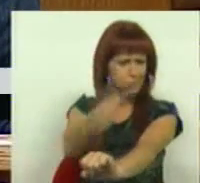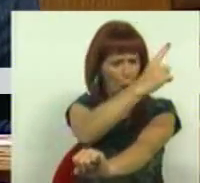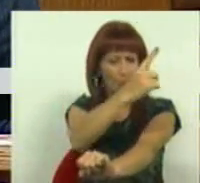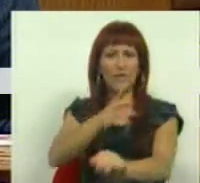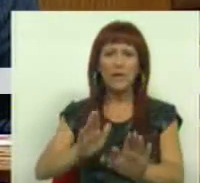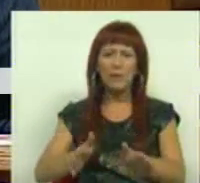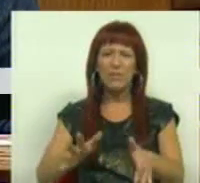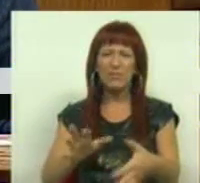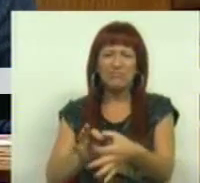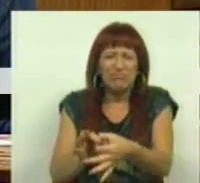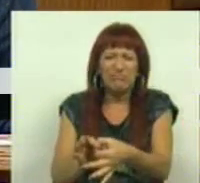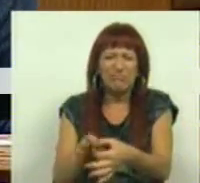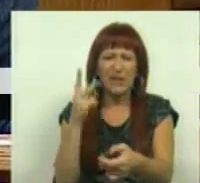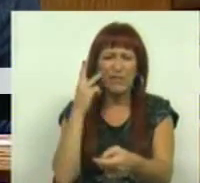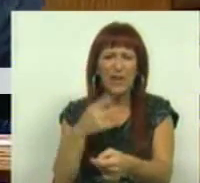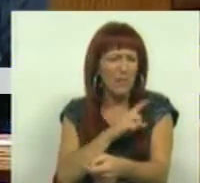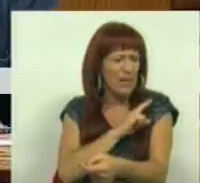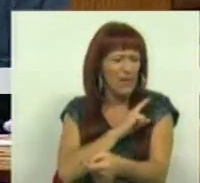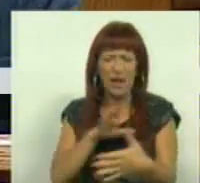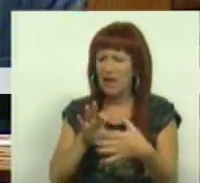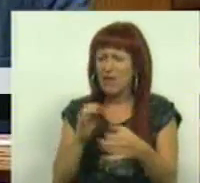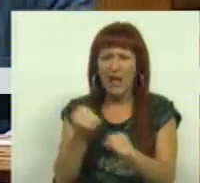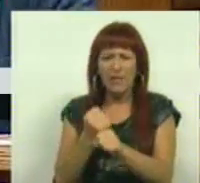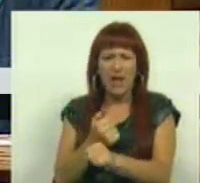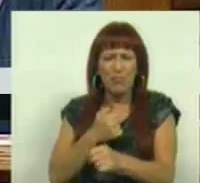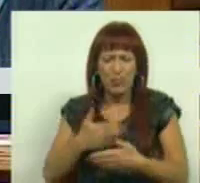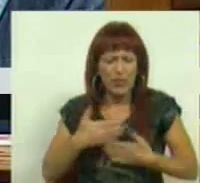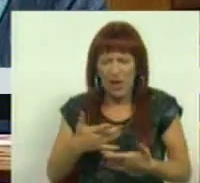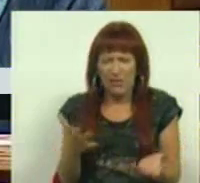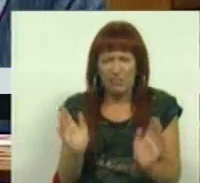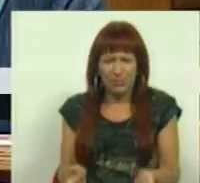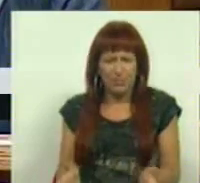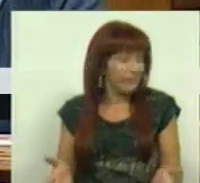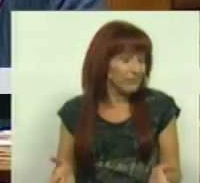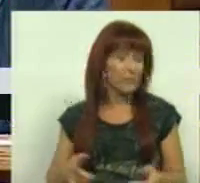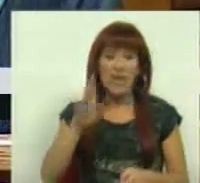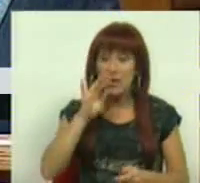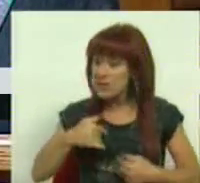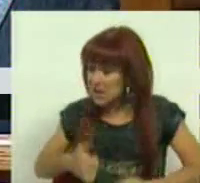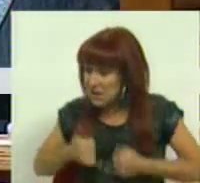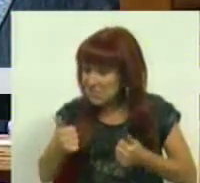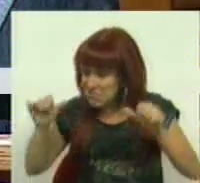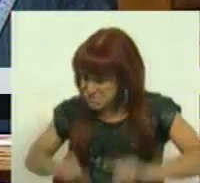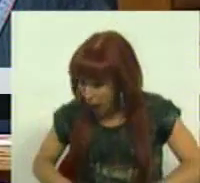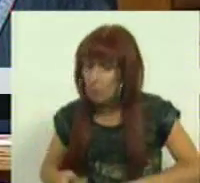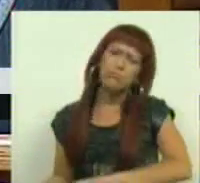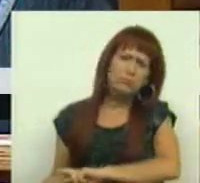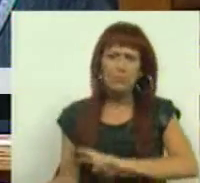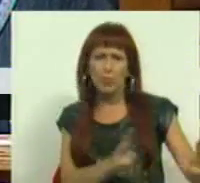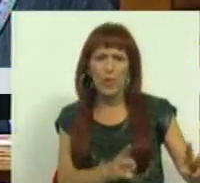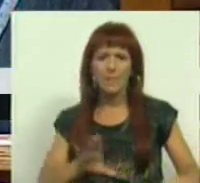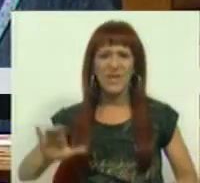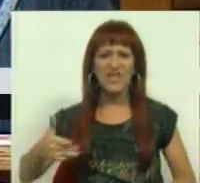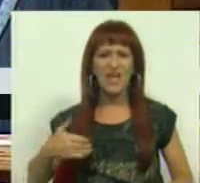de conciliar a vida privada com a atividade profissional. Se não estão bem, mudem-se. Do